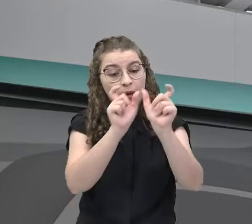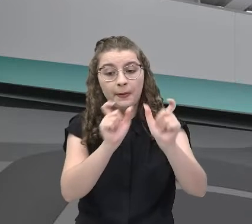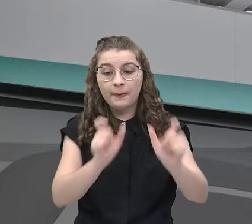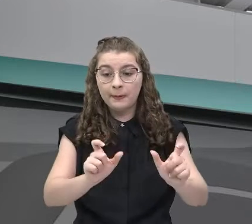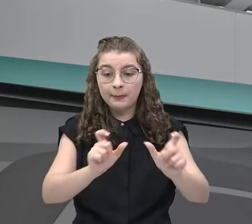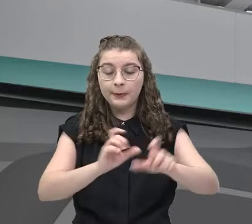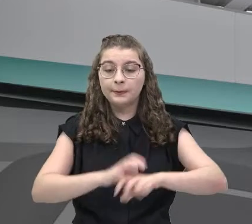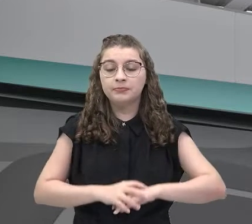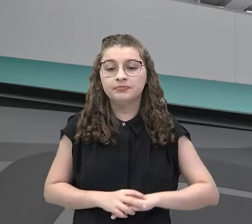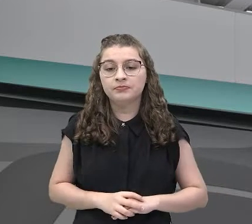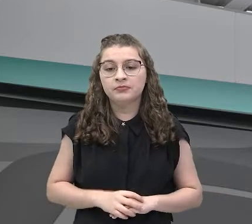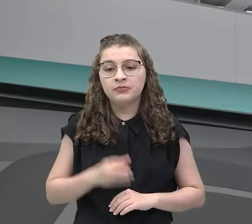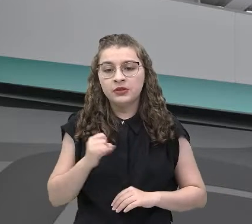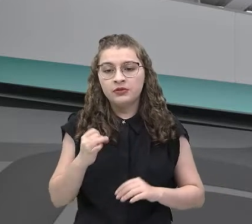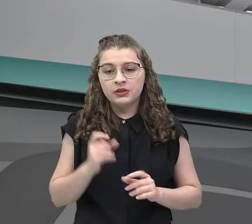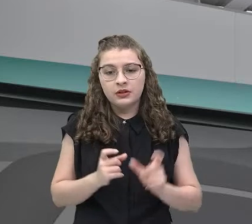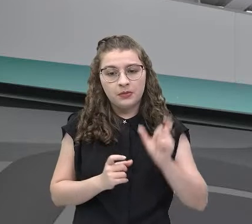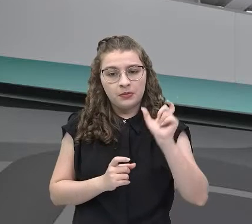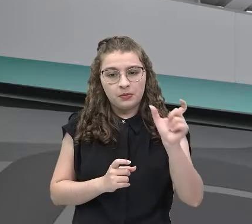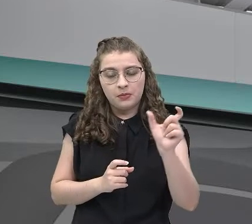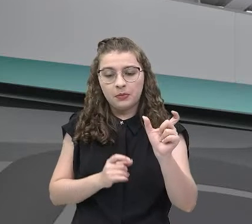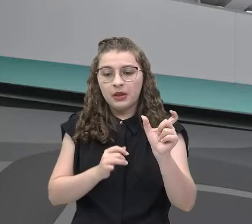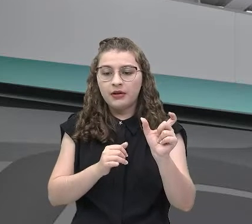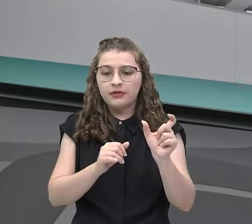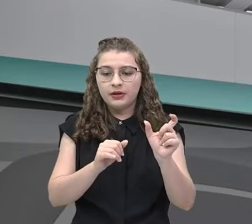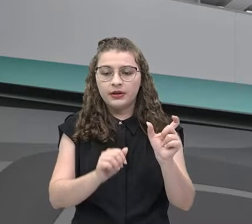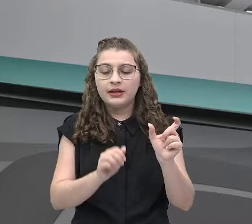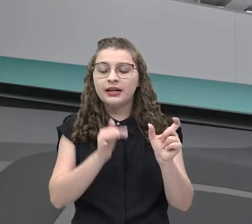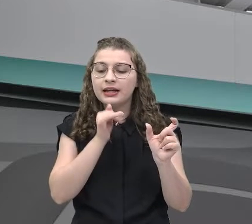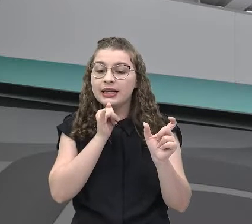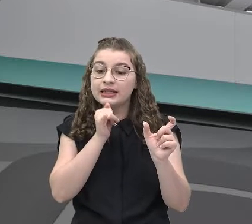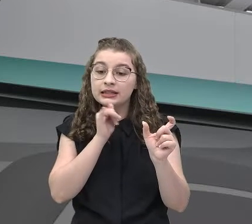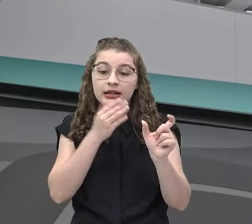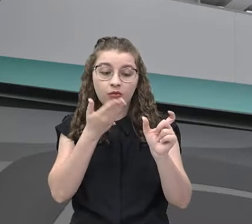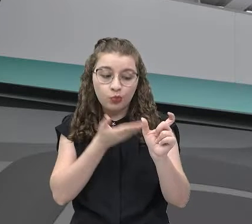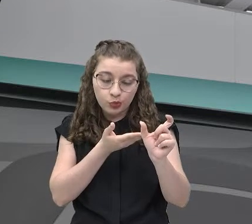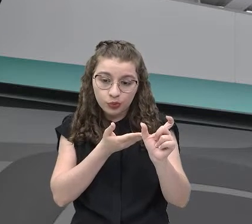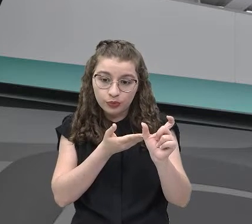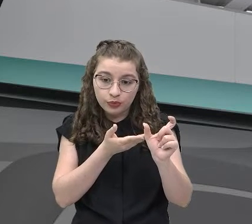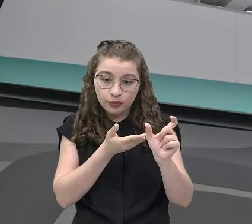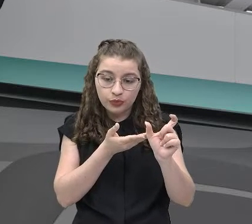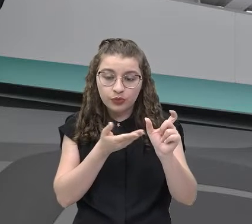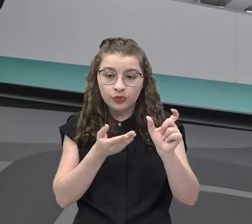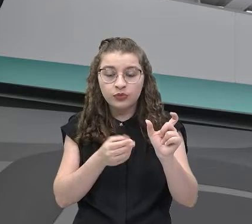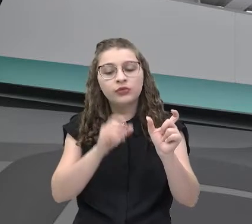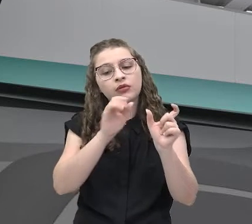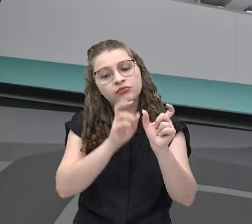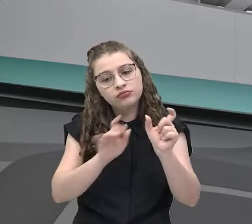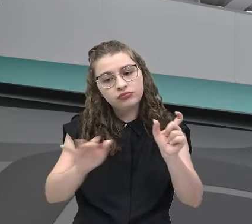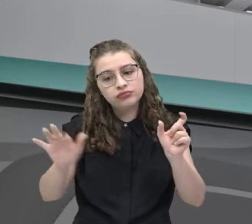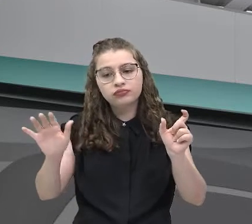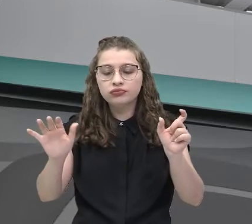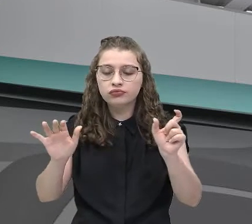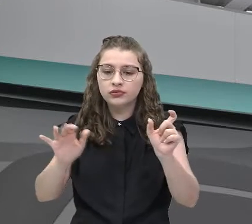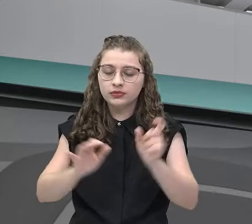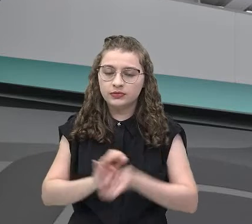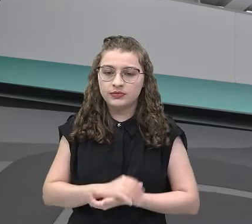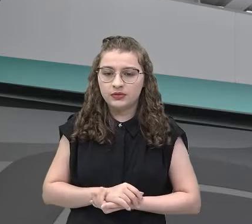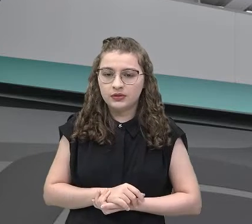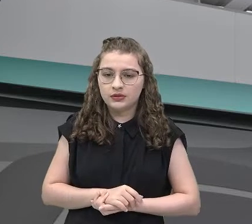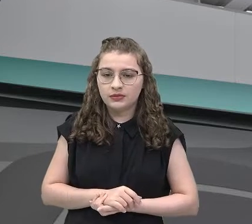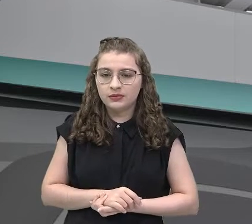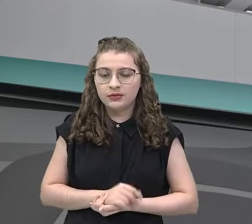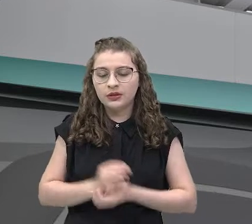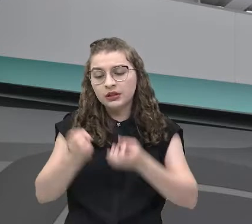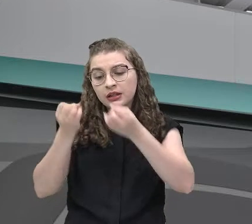Se você procurar a palavra for example, significa por exemplo, então você já tem na sequência logo o exemplo daquela palavra ou do que